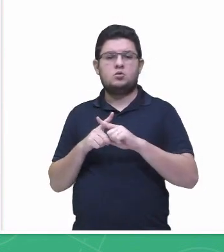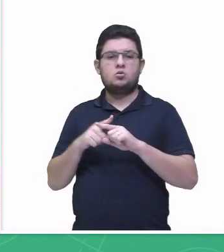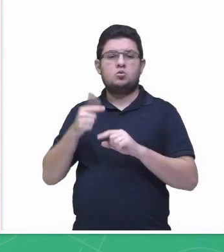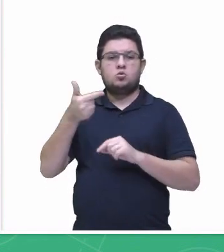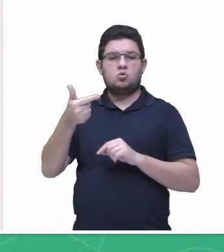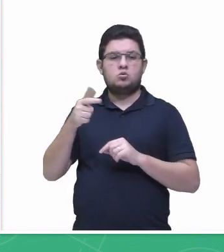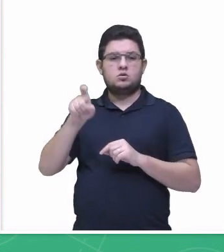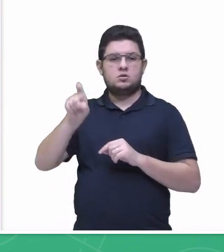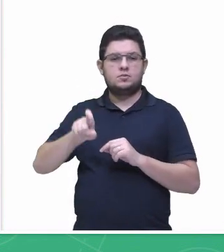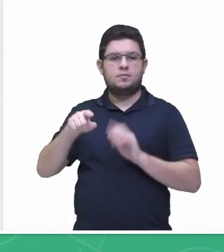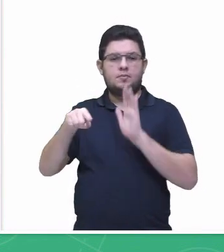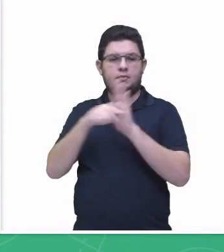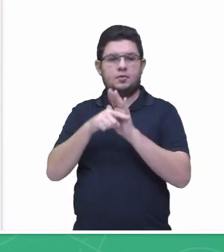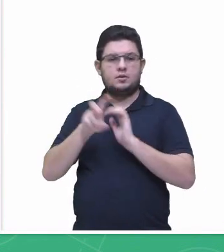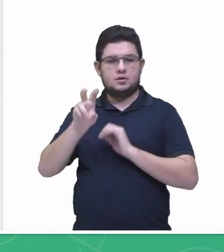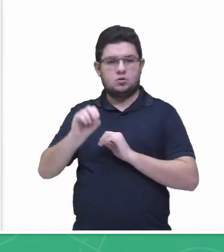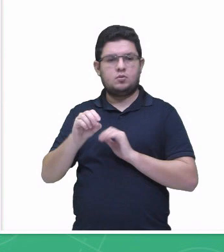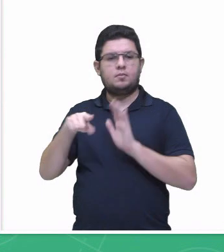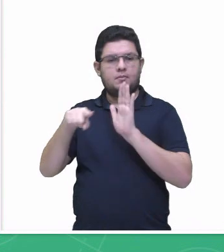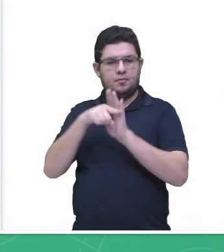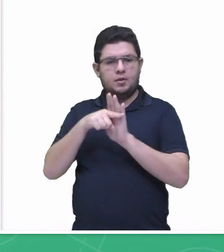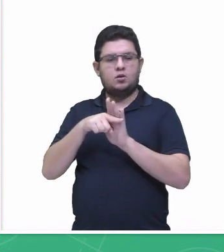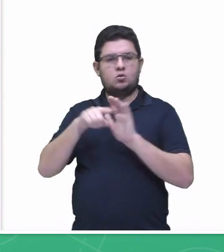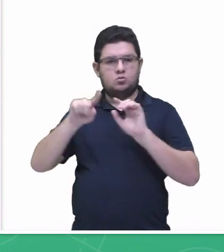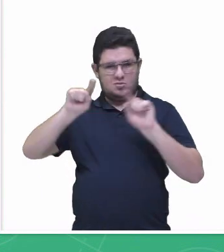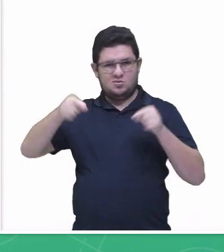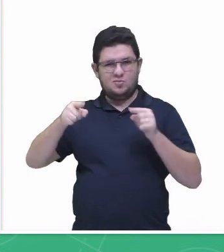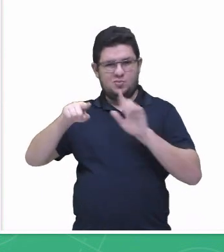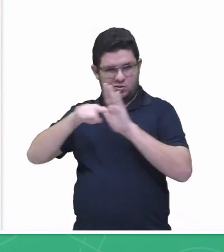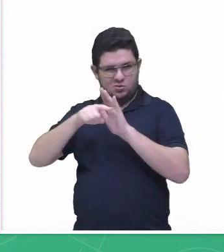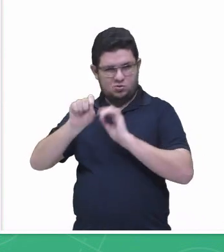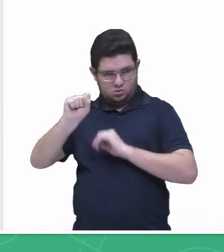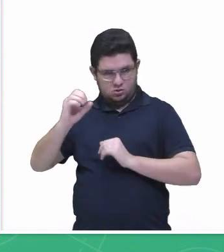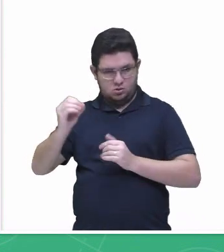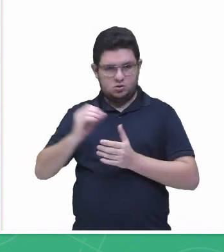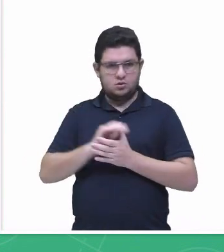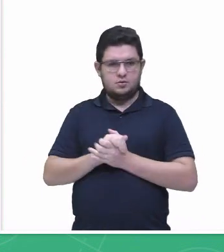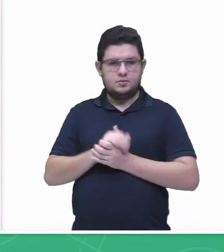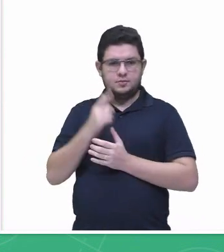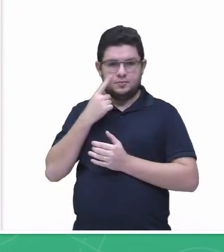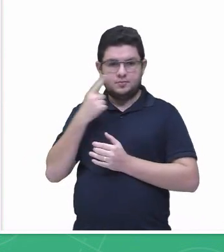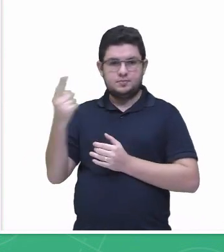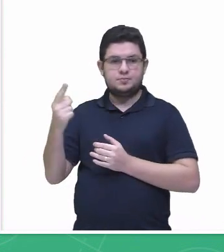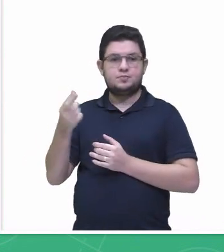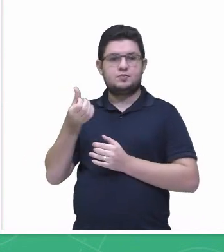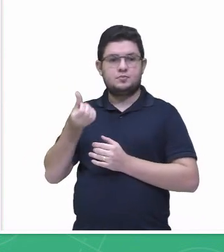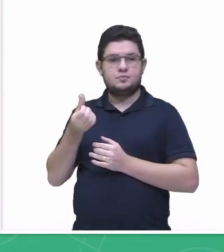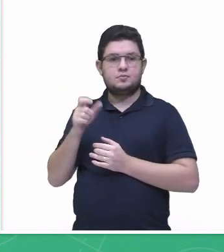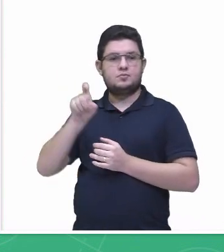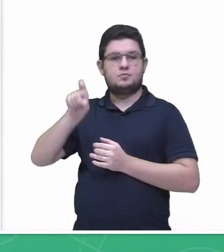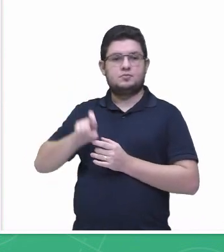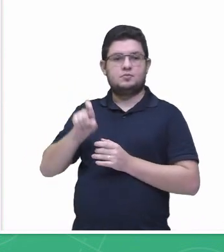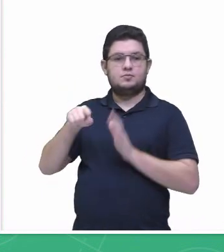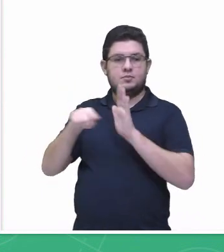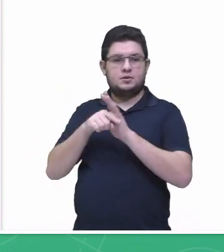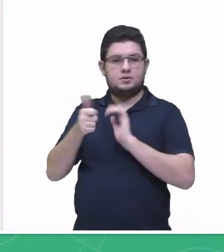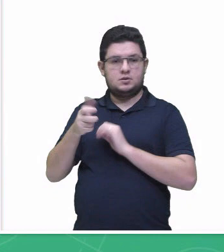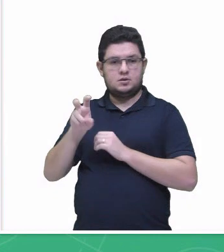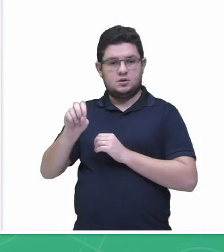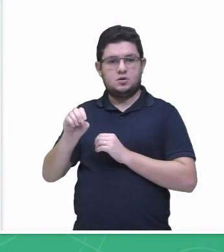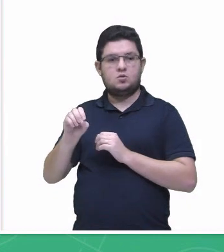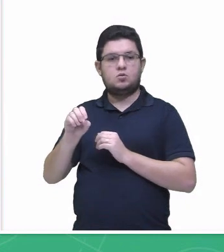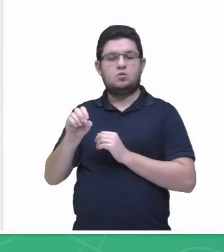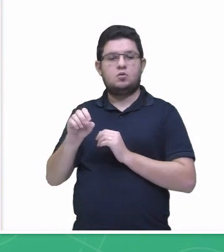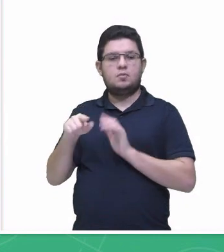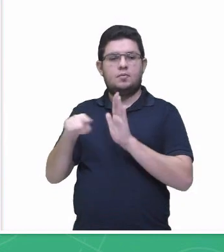parênteses, menos 80, tá? Que é justamente o valor de y, chegando com isso aqui a nossa expressão referente a